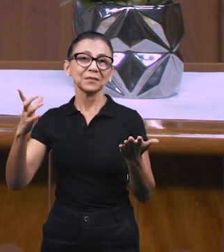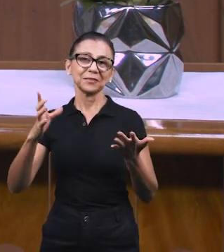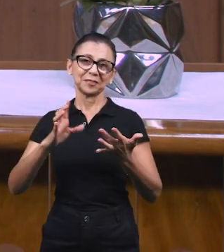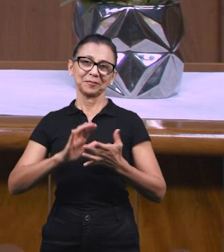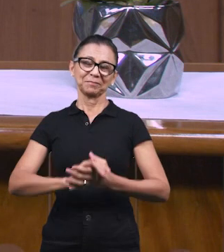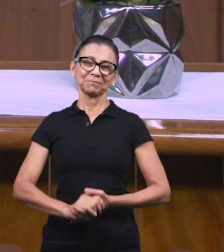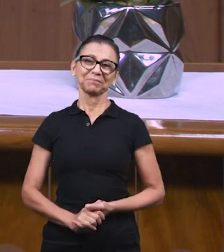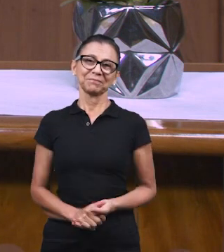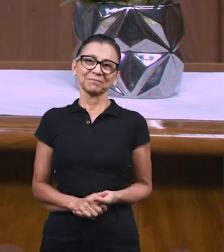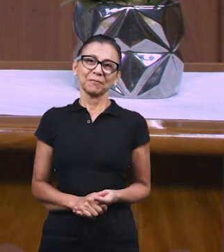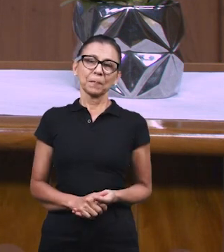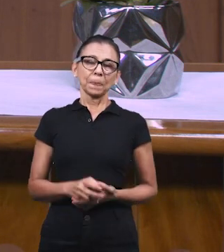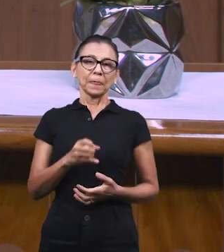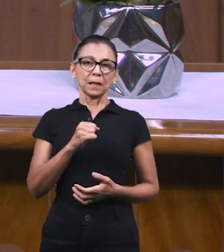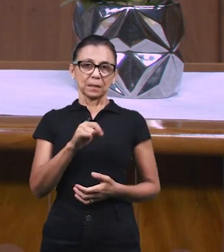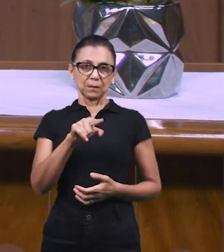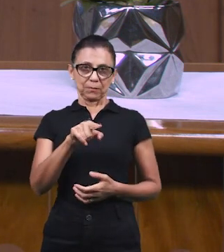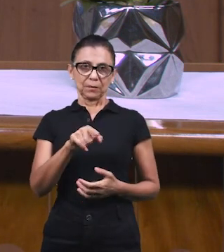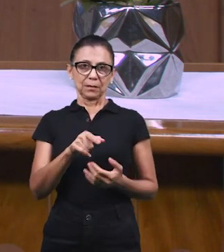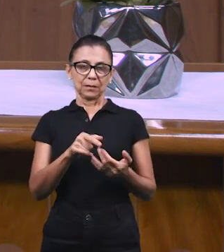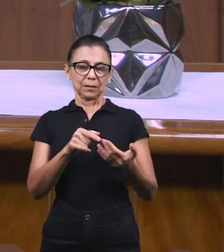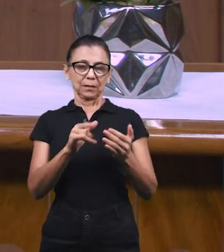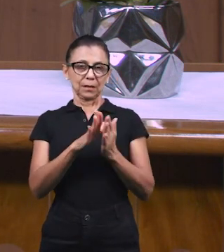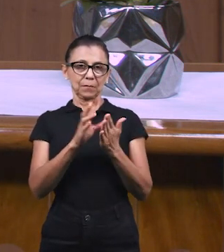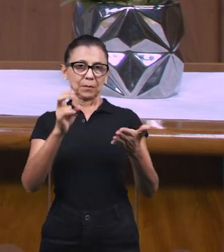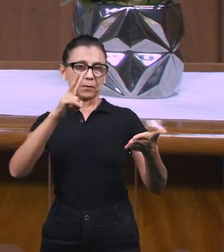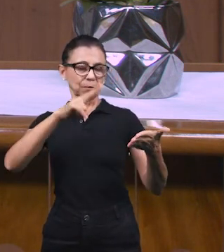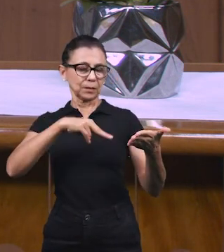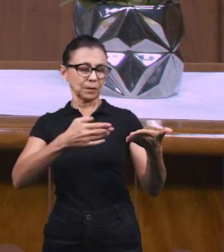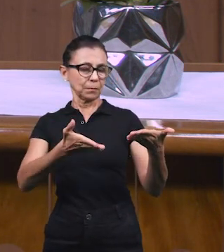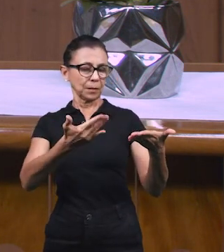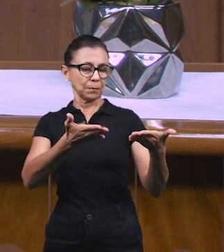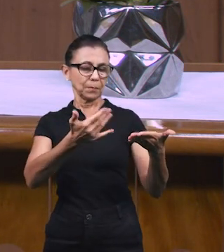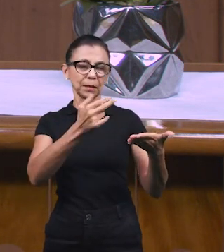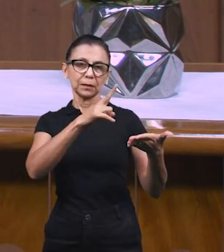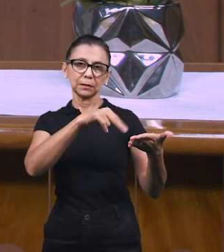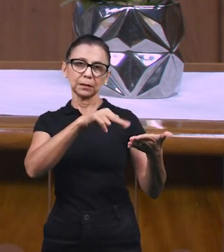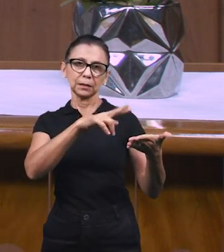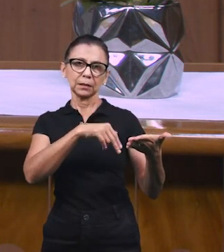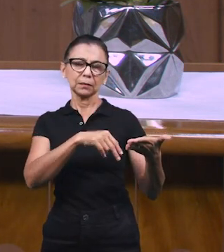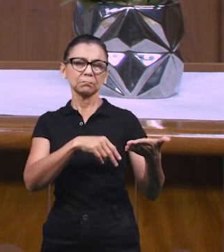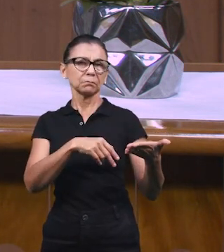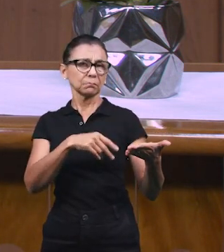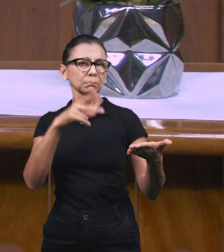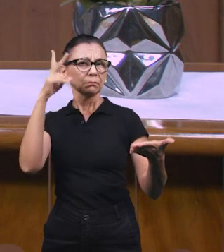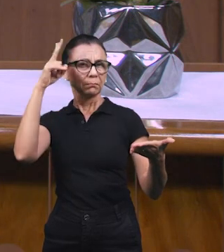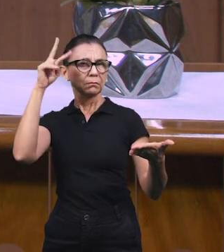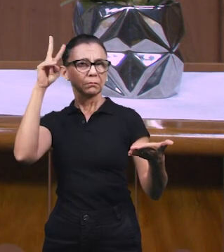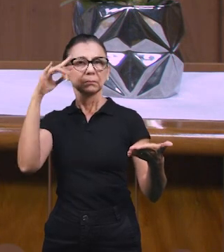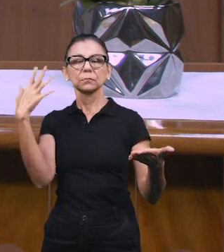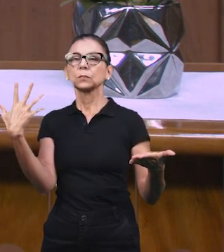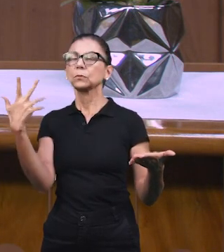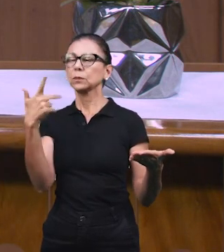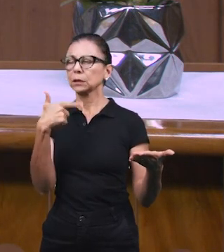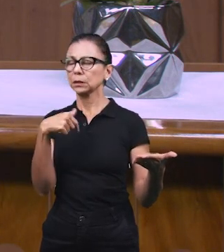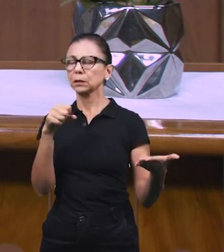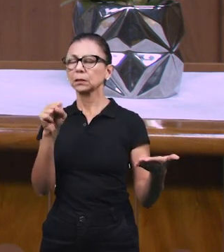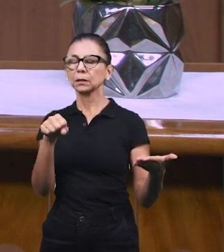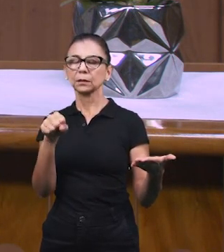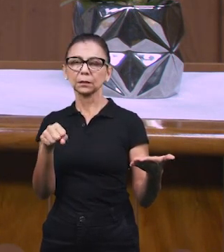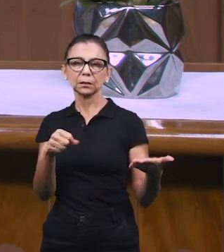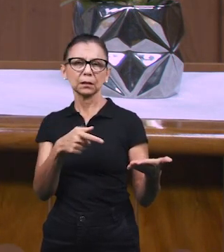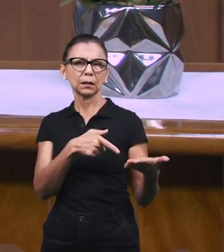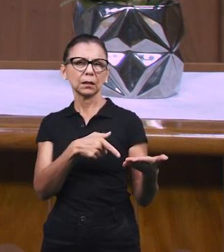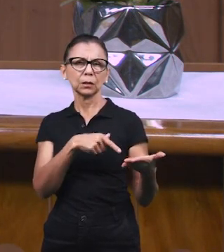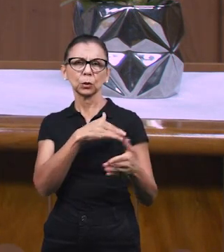A Bíblia, se você lê a Bíblia, ela é um livro de história, tem histórias muito bonitas, ela